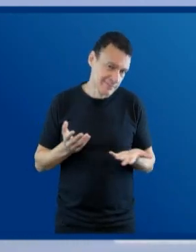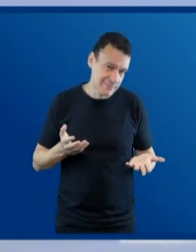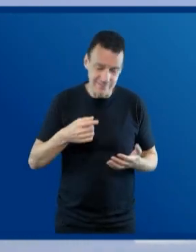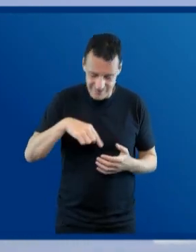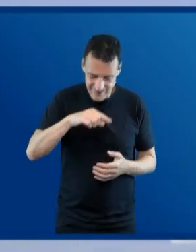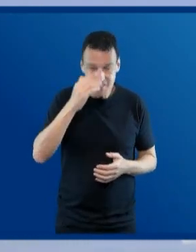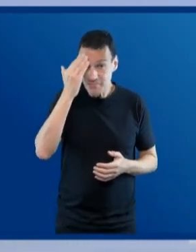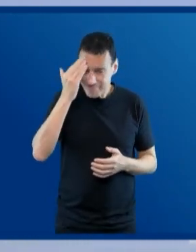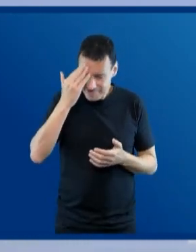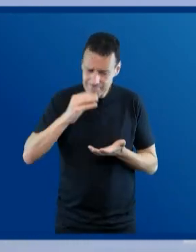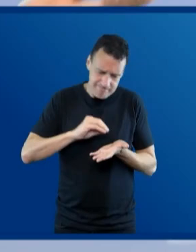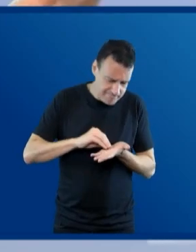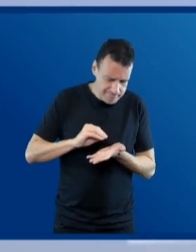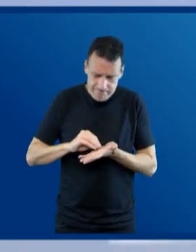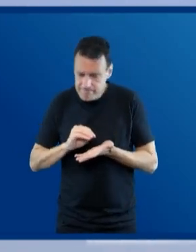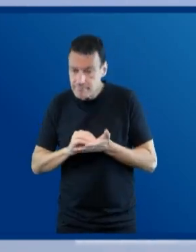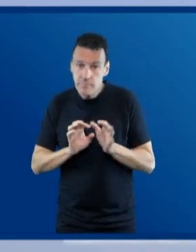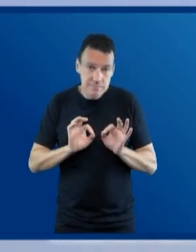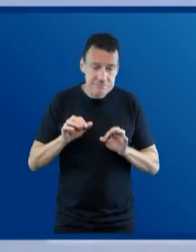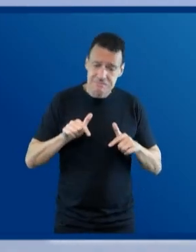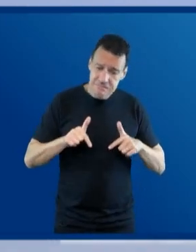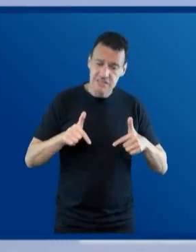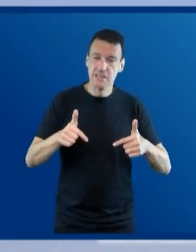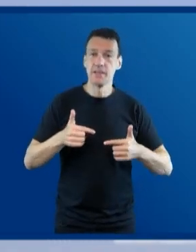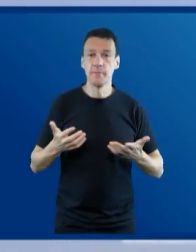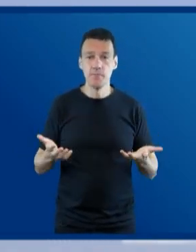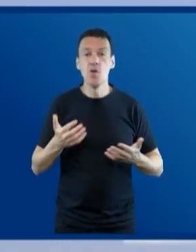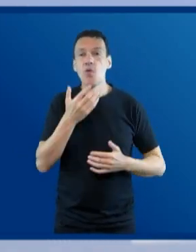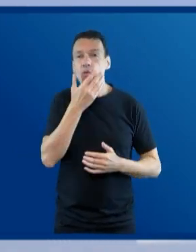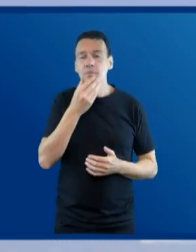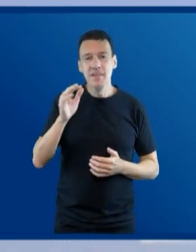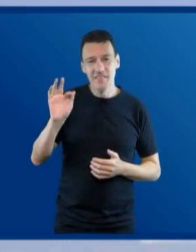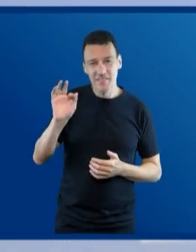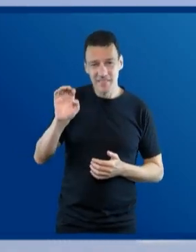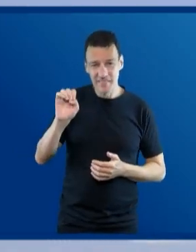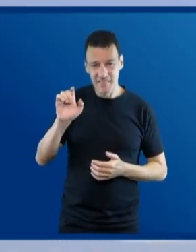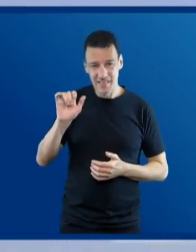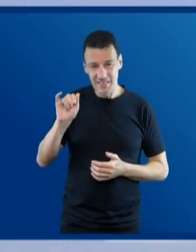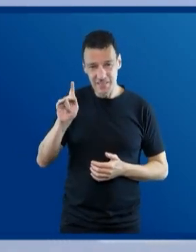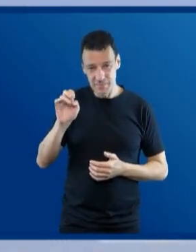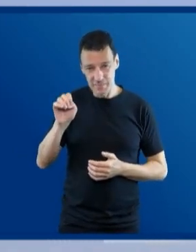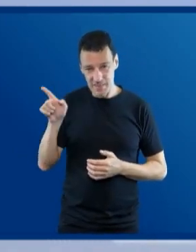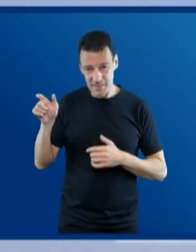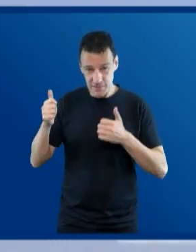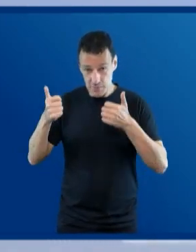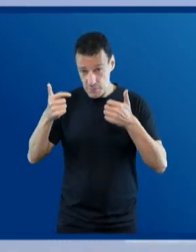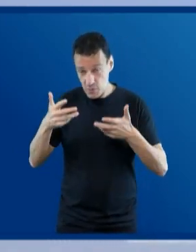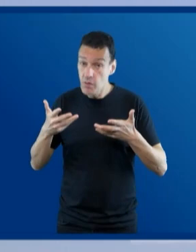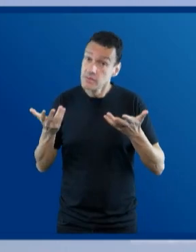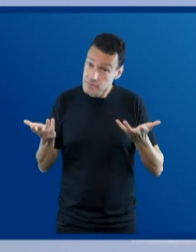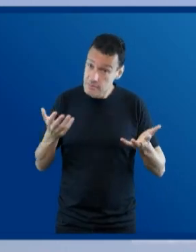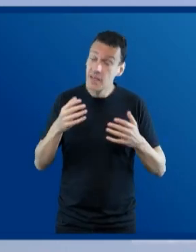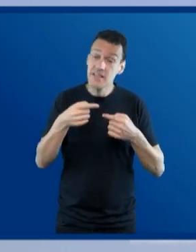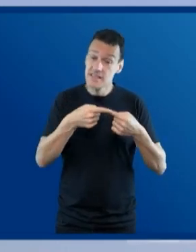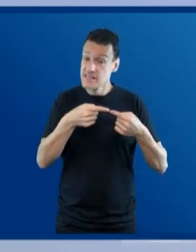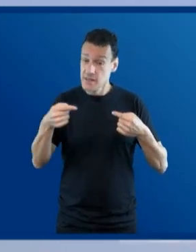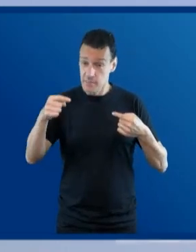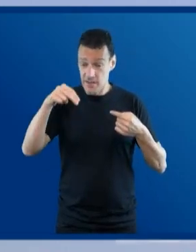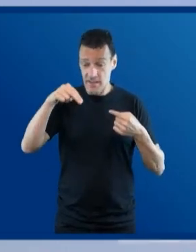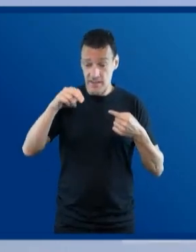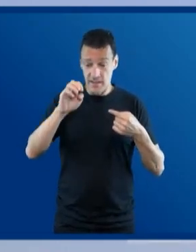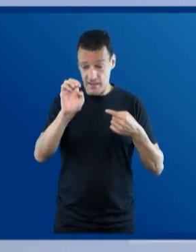que a gente tem. E seguindo a linha do que o Felipe falou, é por isso que a Semana ENEF ela é muito importante, porque ela é